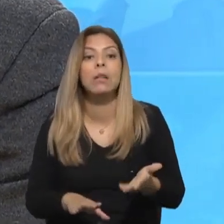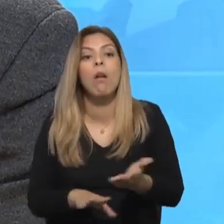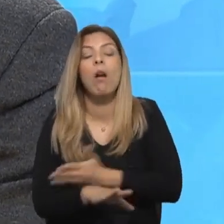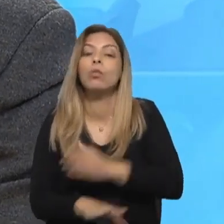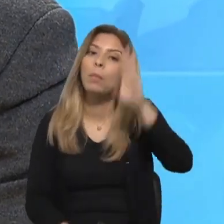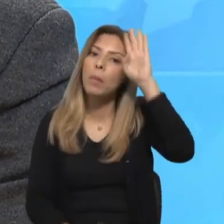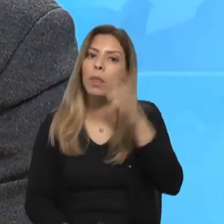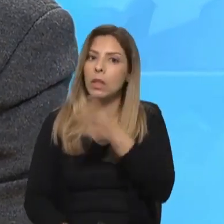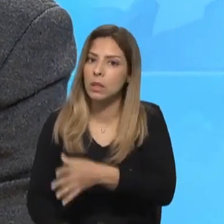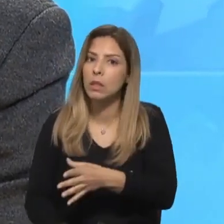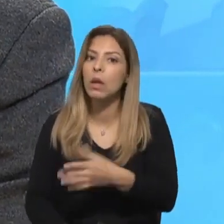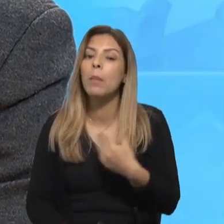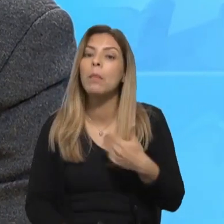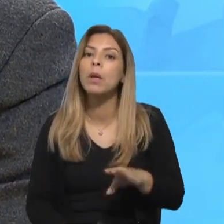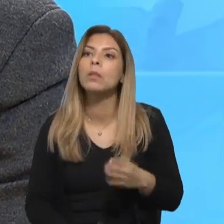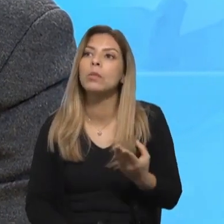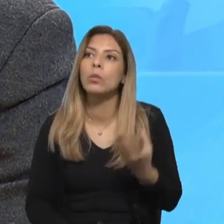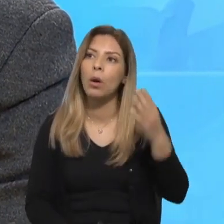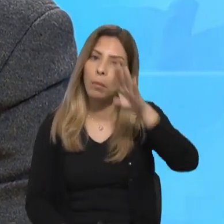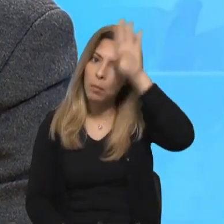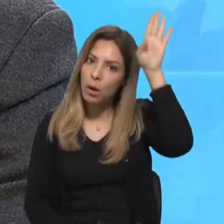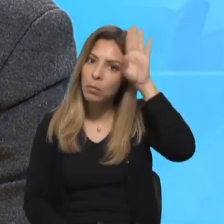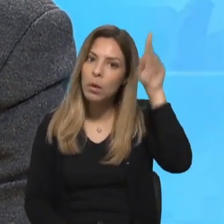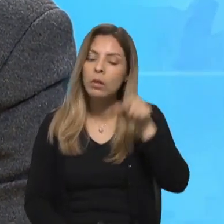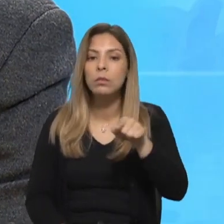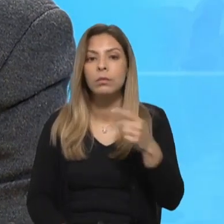é curioso porque, sendo o Papa Francisco um homem